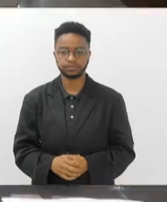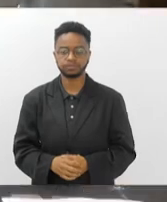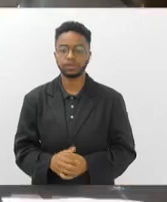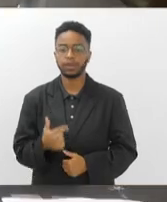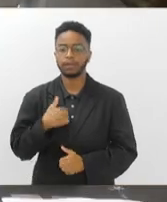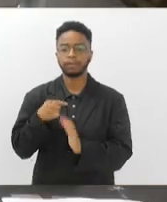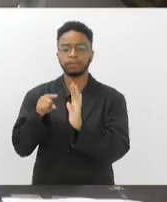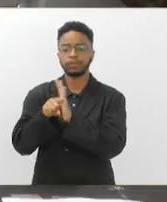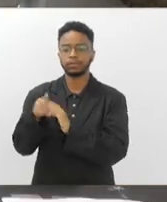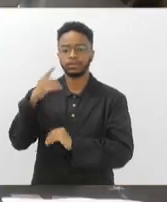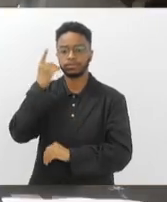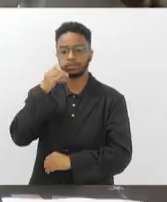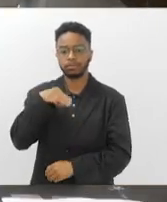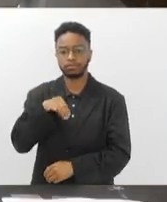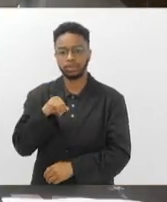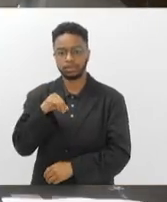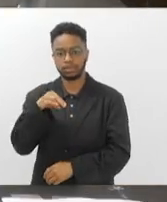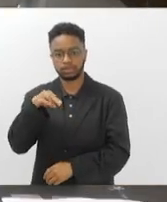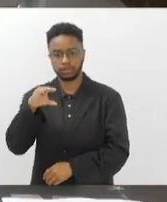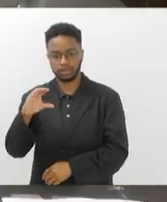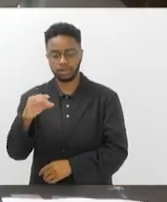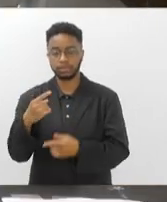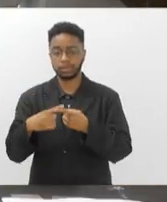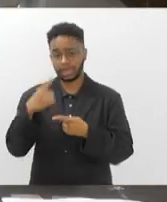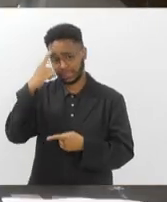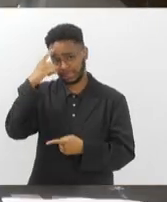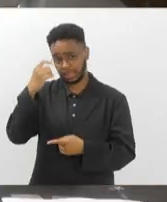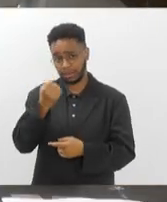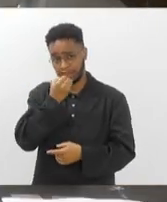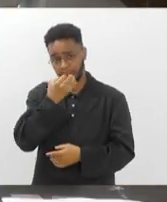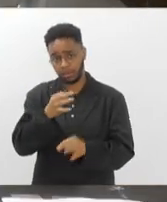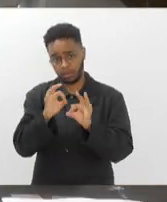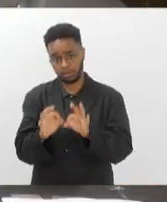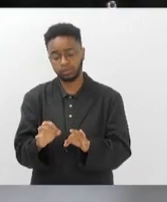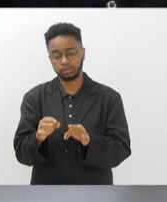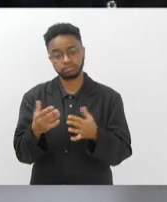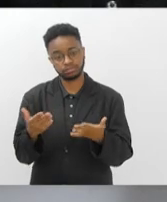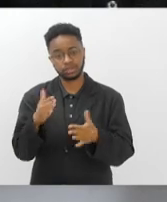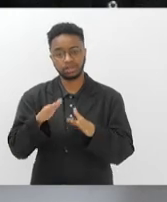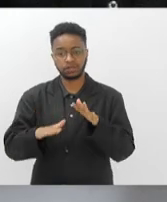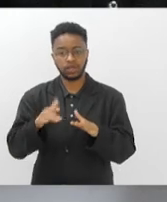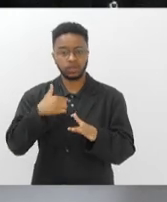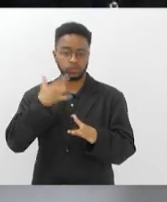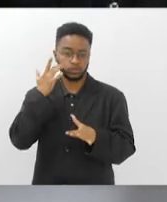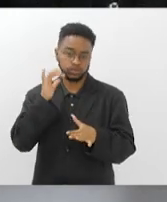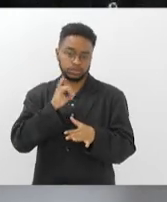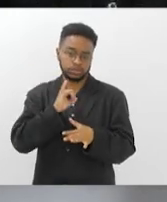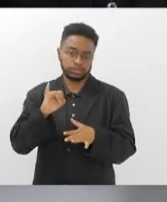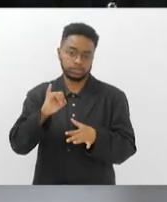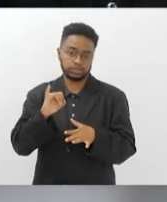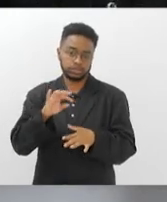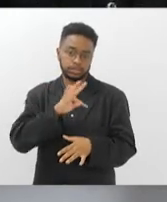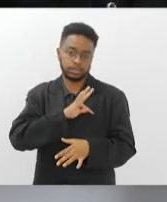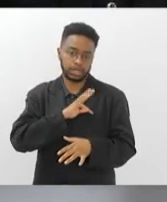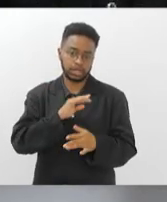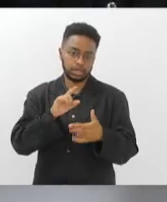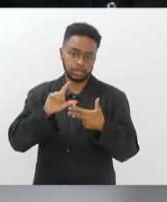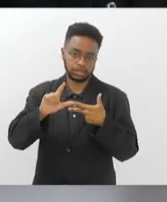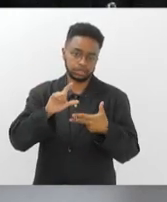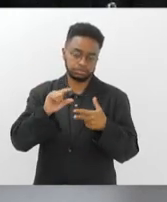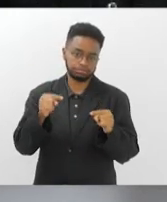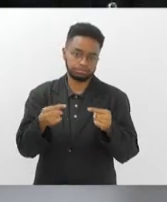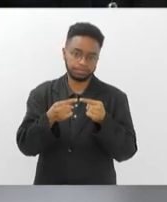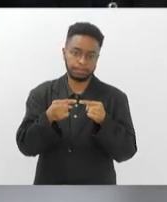do deputado Carlos Mink, a ideia é muito boa, de fato, e talvez, não sei se pela técnica legislativa seria mais adequado, mas talvez